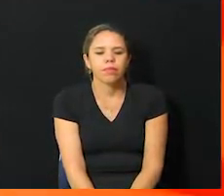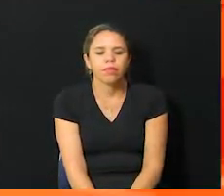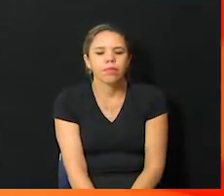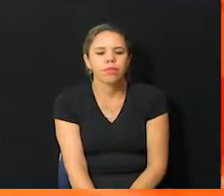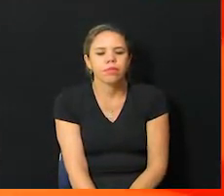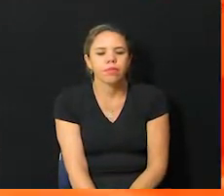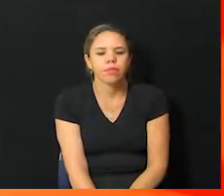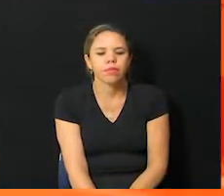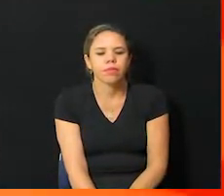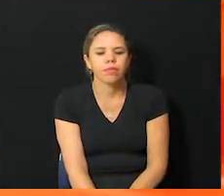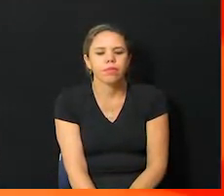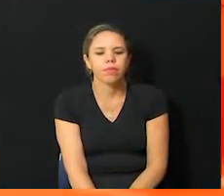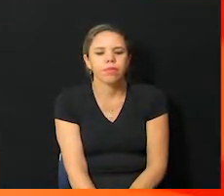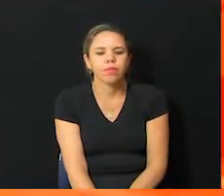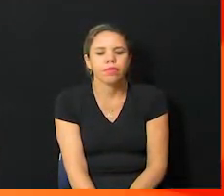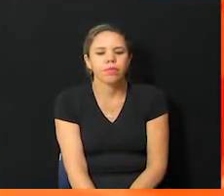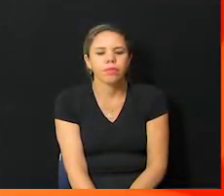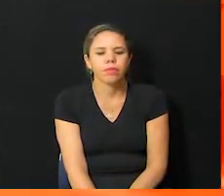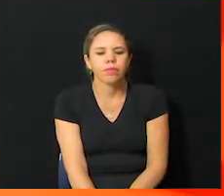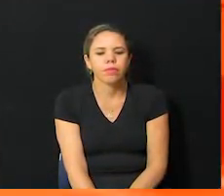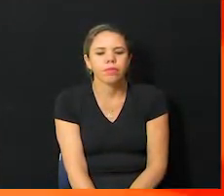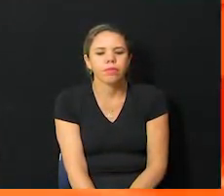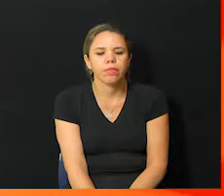redondo, água,